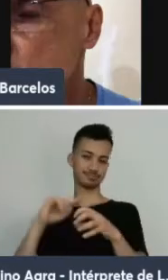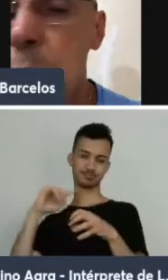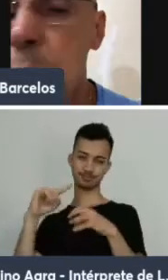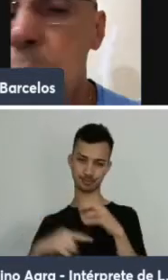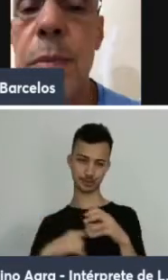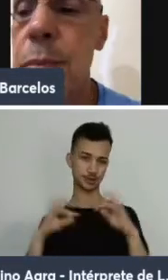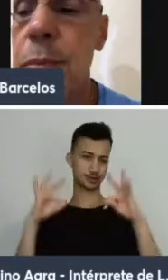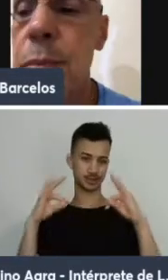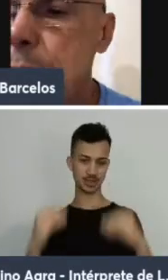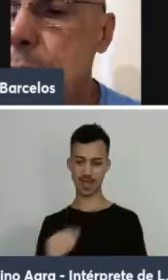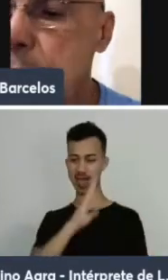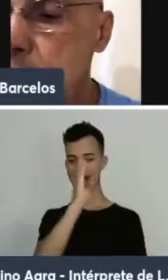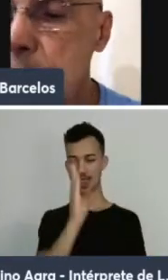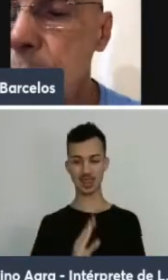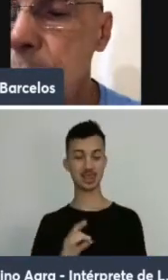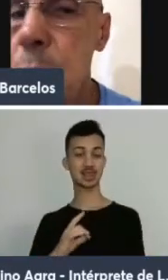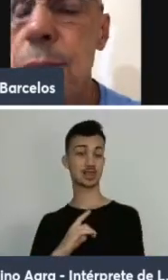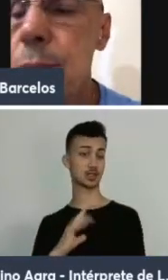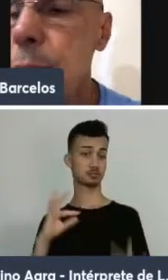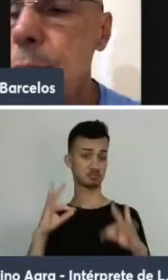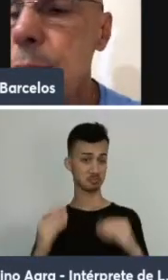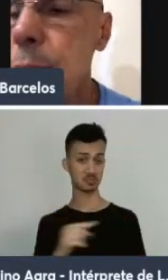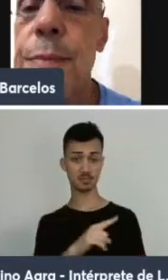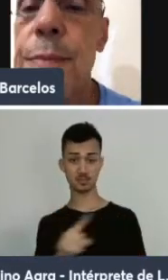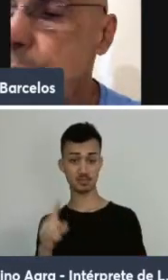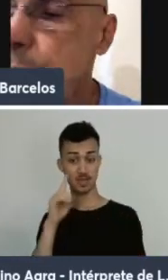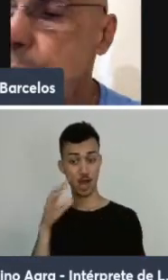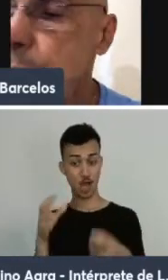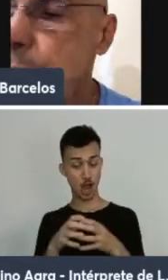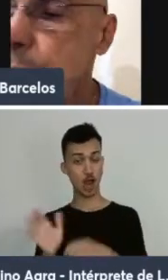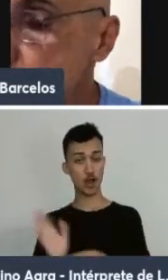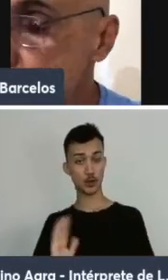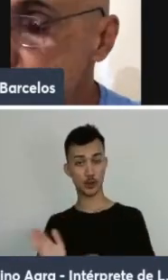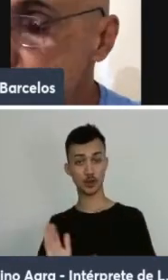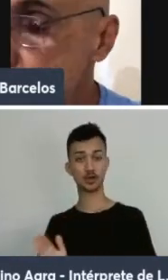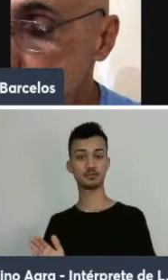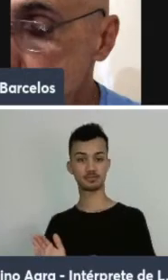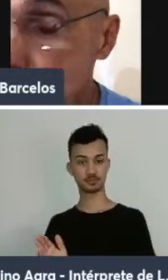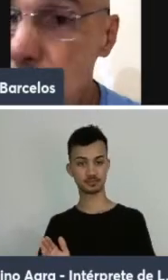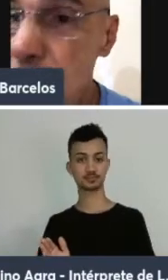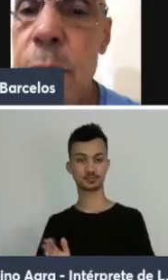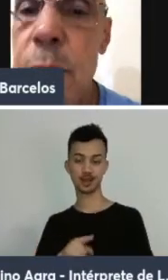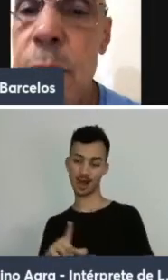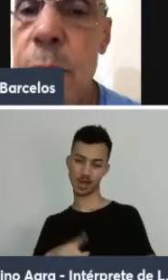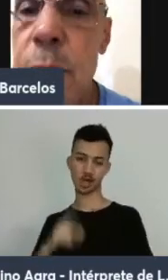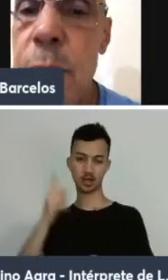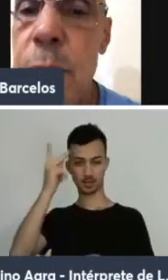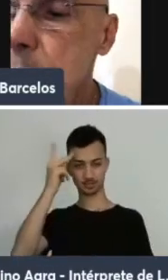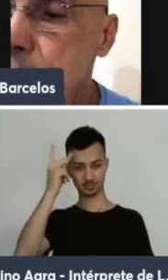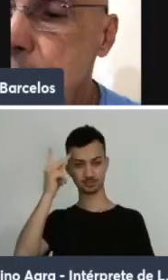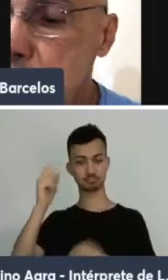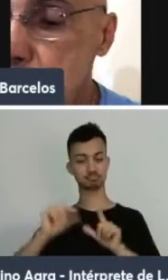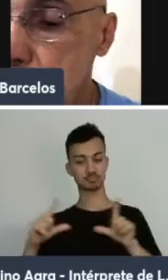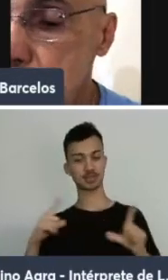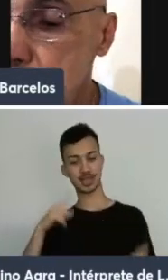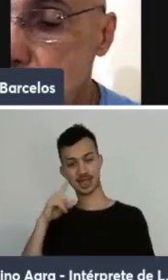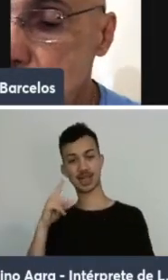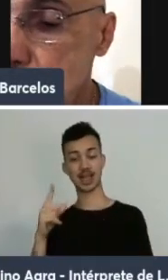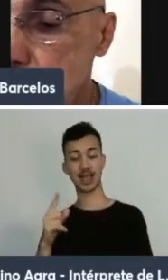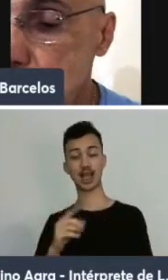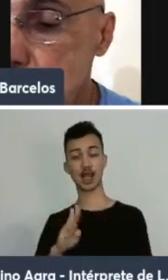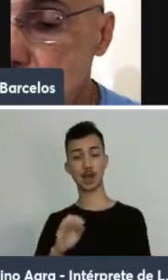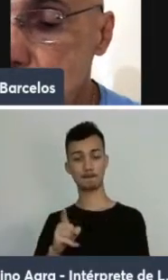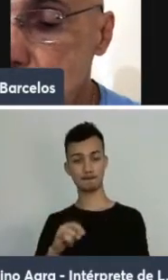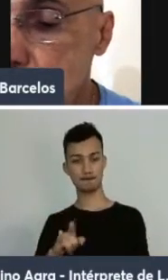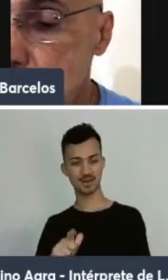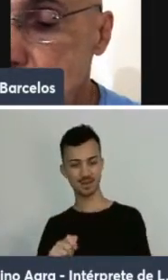trabalhos brasileiros alternativos, era o cineclube que era aquela coisa, em São Paulo, a coisa do Bixiga. Bixiga era, tinha